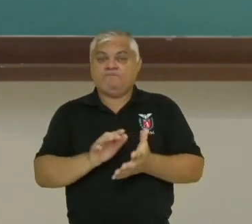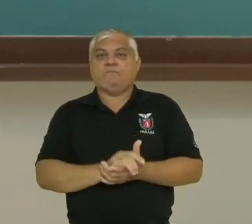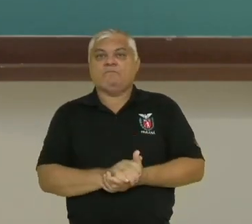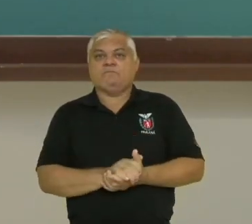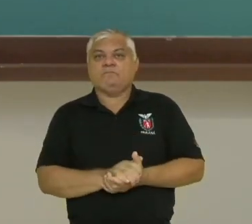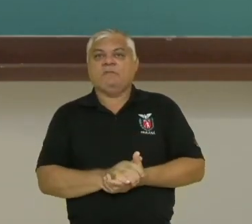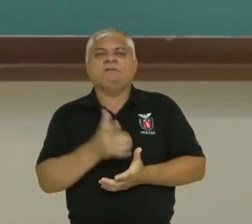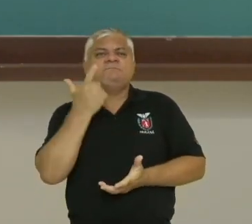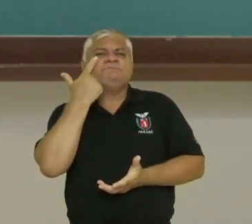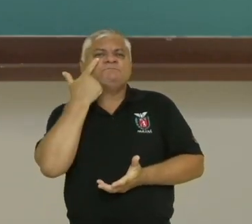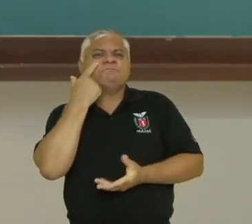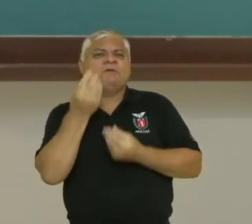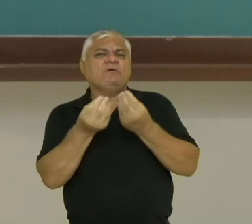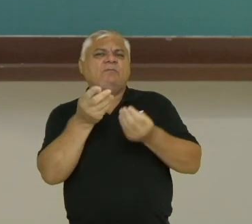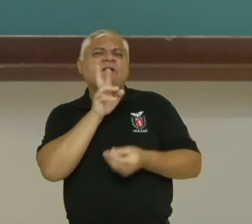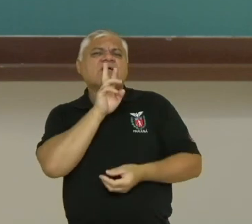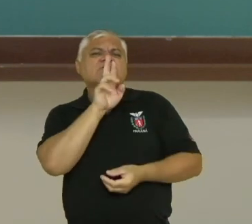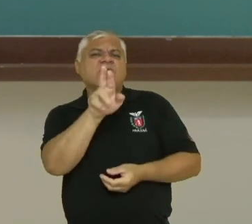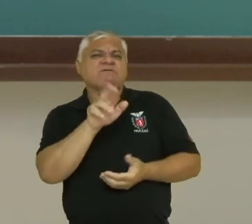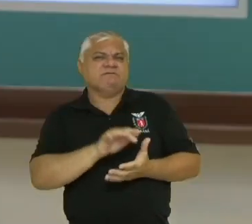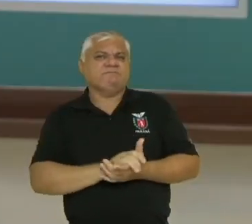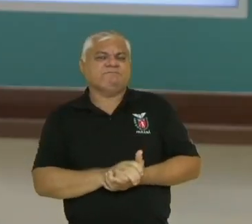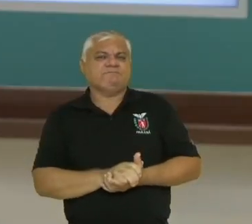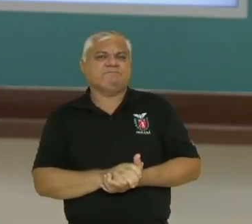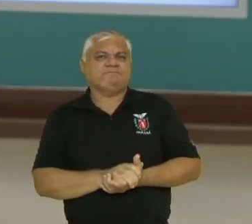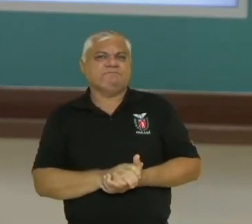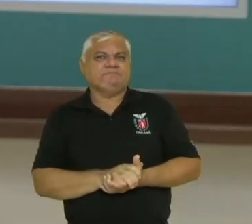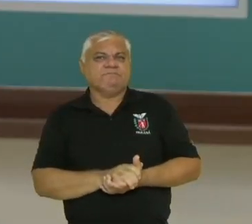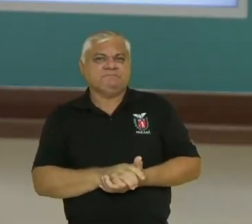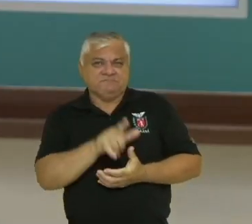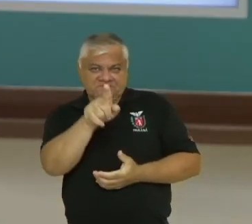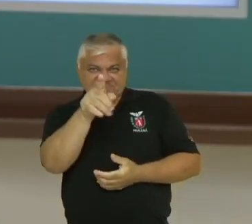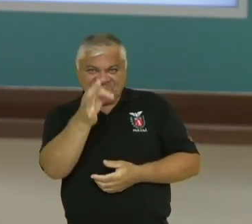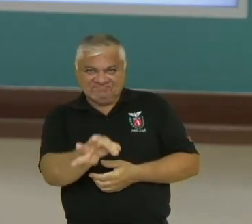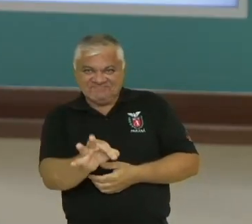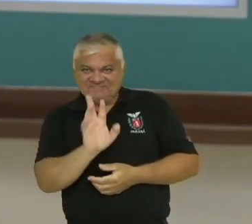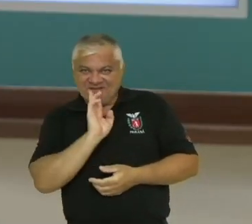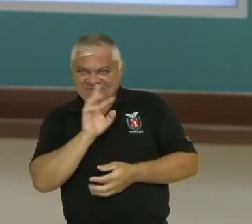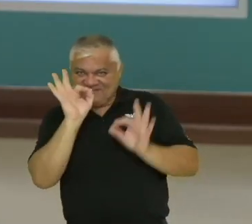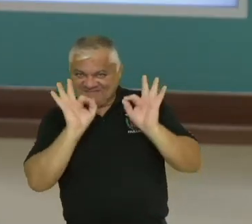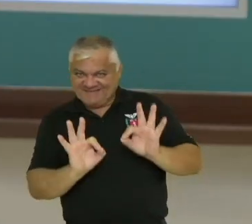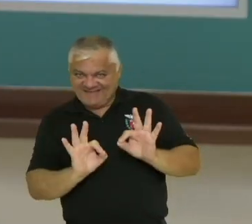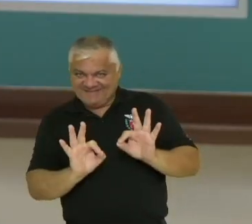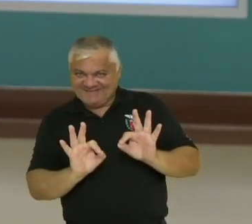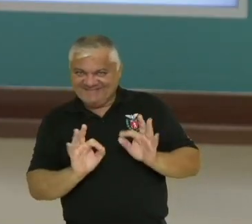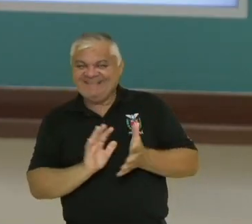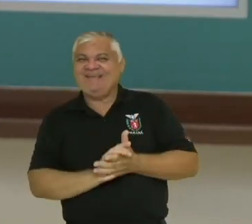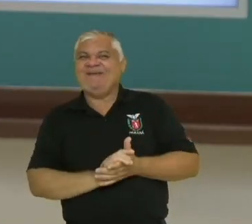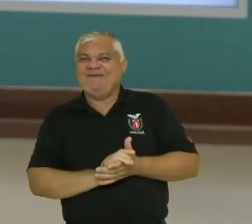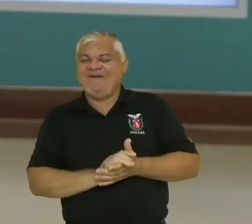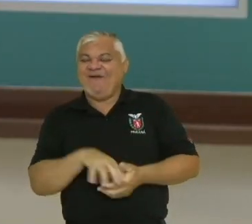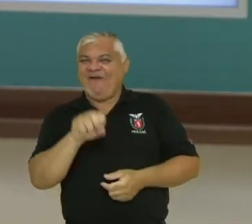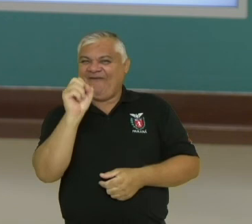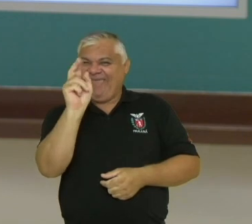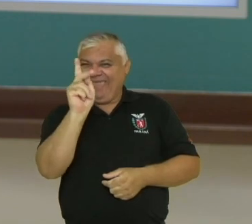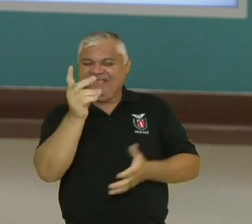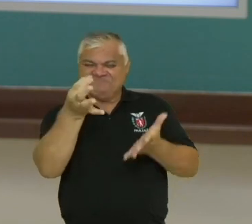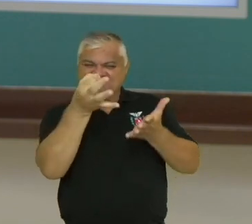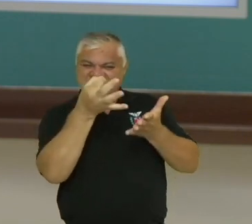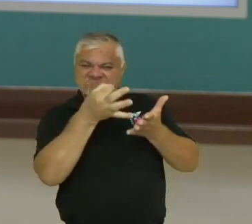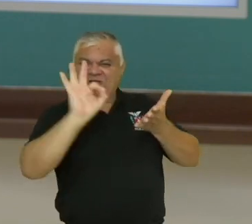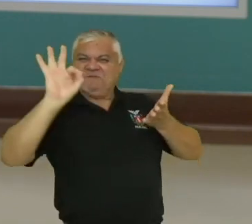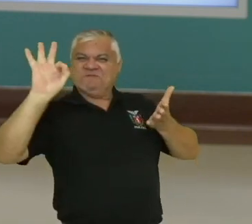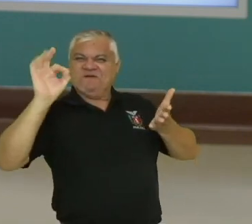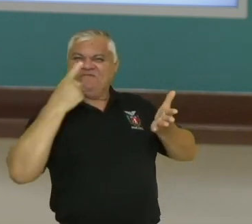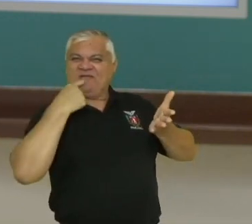Voltamos! Vamos dar uma olhada na resposta esperada para essa atividade? Será que você acertou? Se sim, coloque aquele certo do lado da